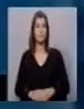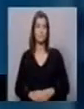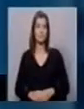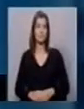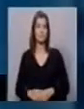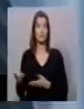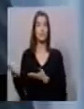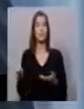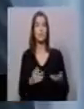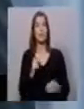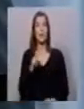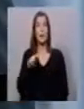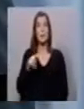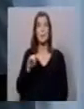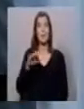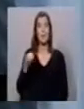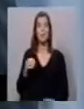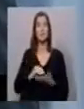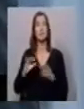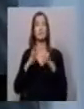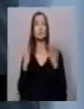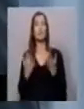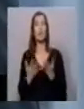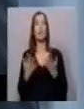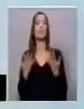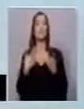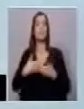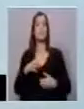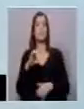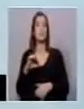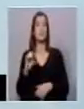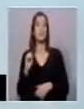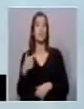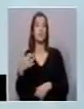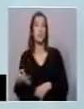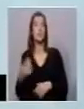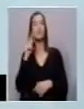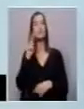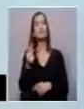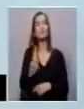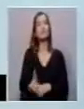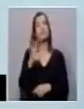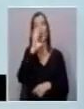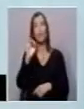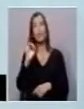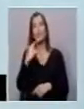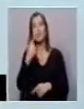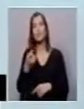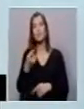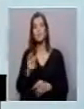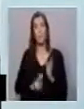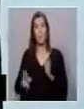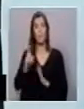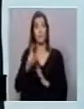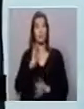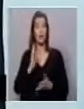meu convidado Arménio Carlos, secretário-geral da CGTP. Boa noite, bem-vindo. Olhamos para este montante que o Governo destaca para os aumentos na função pública e